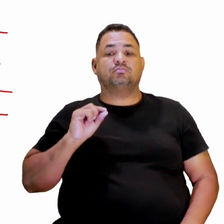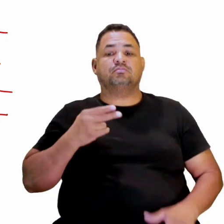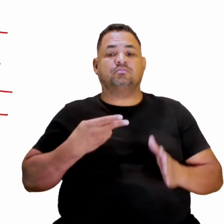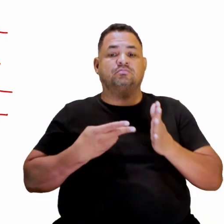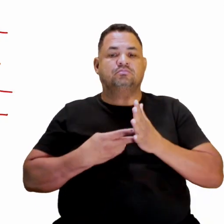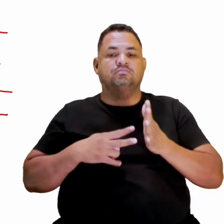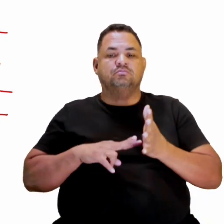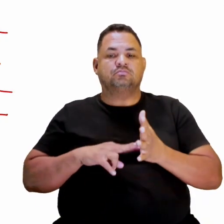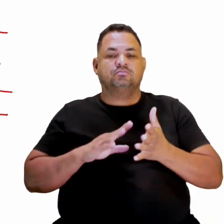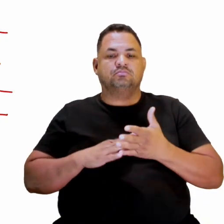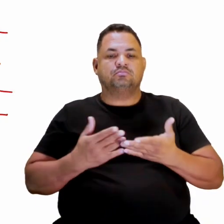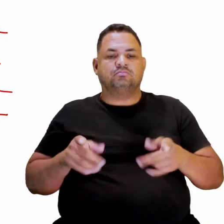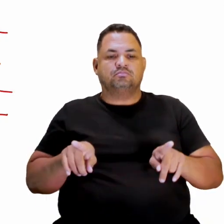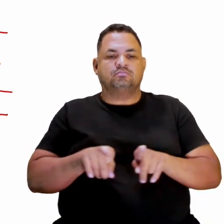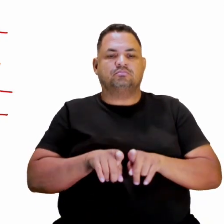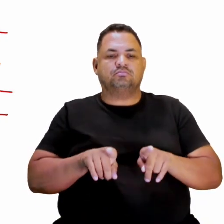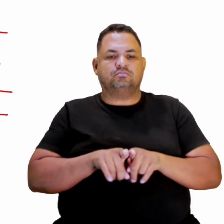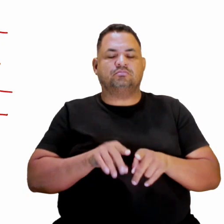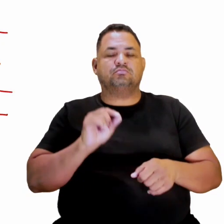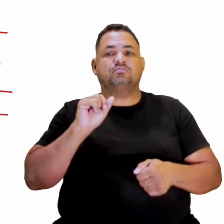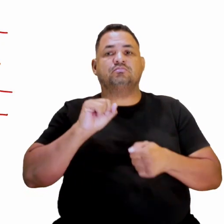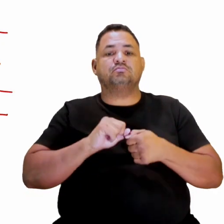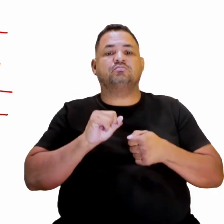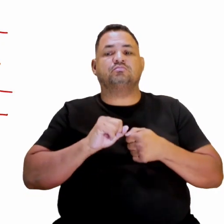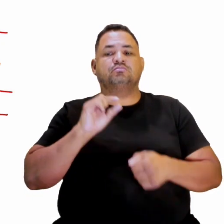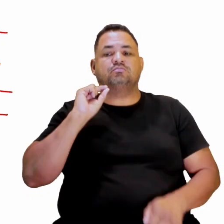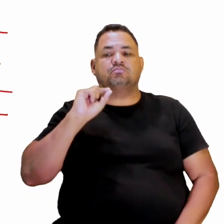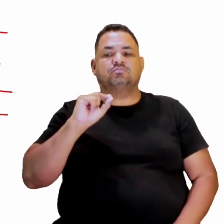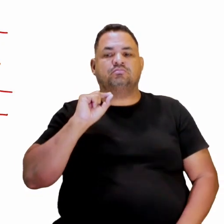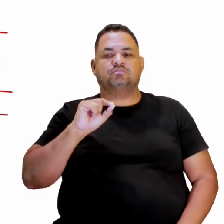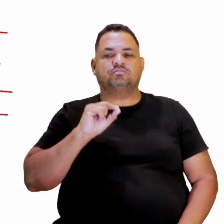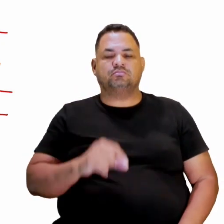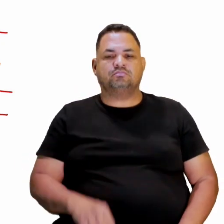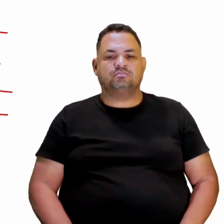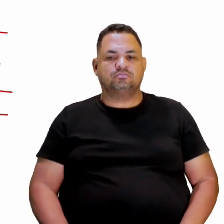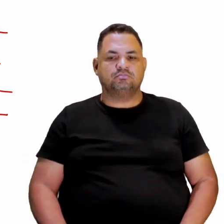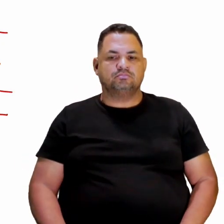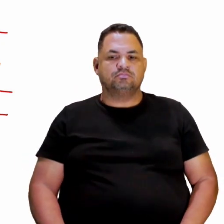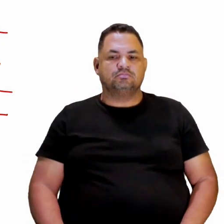isso? Ele também fez o quê? Olha só.